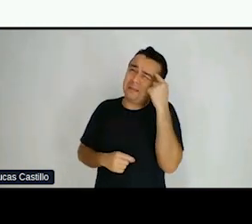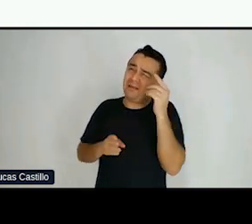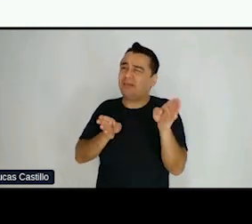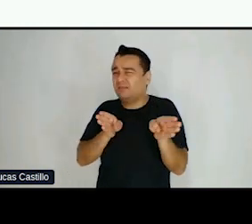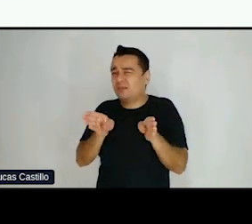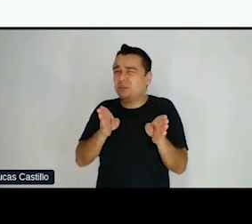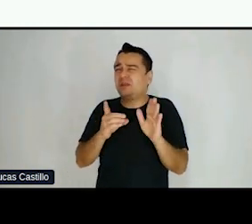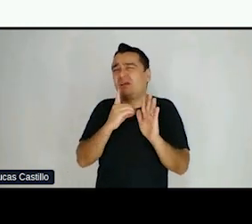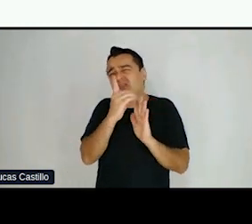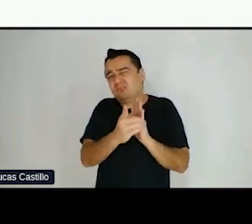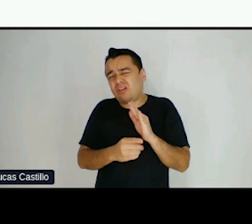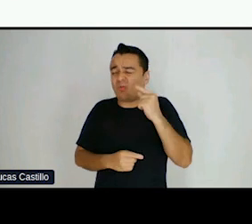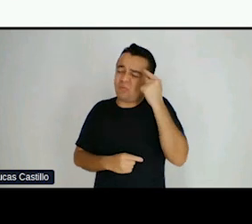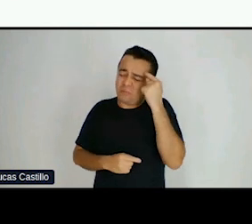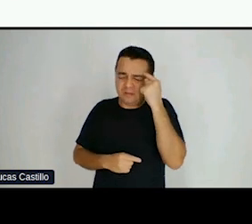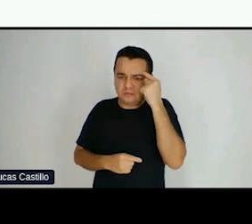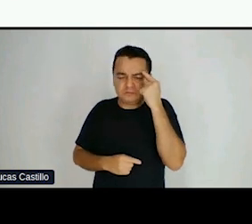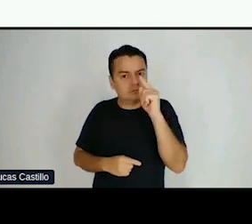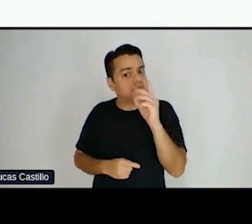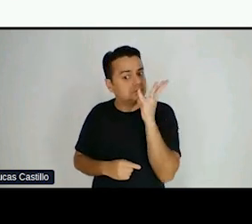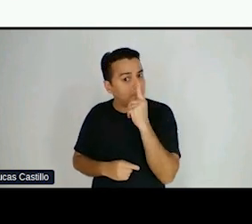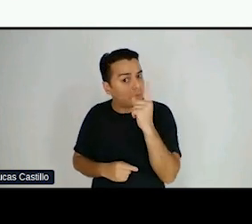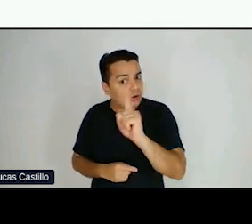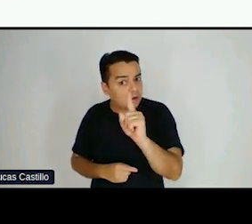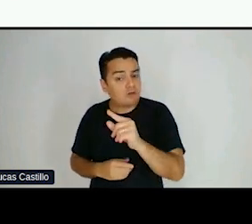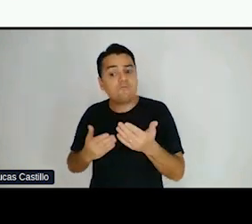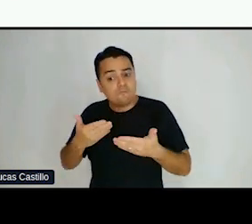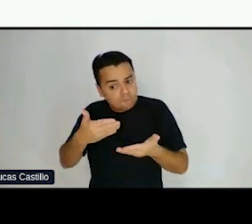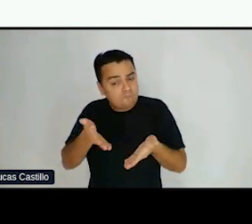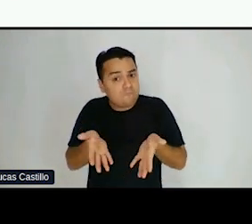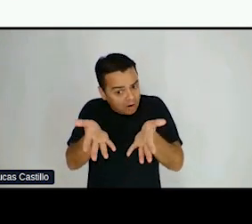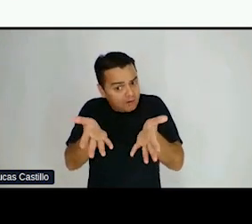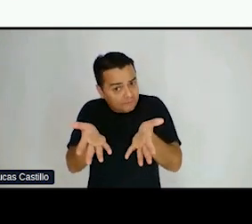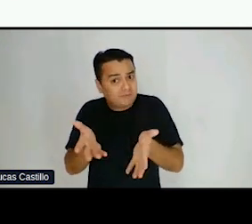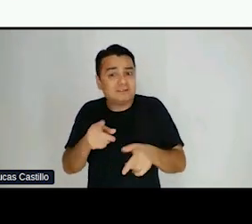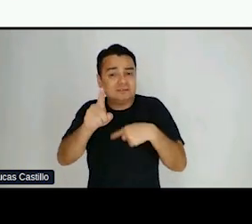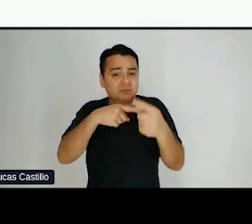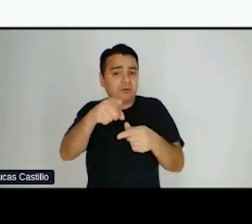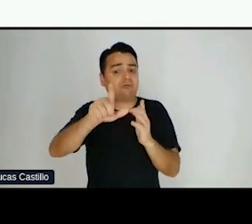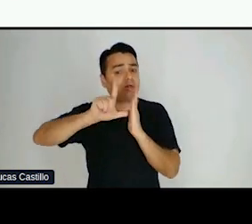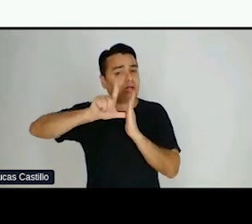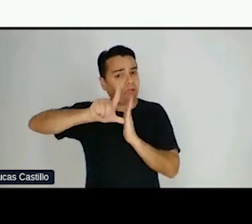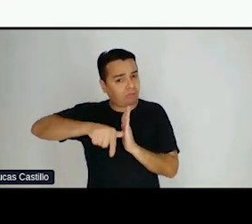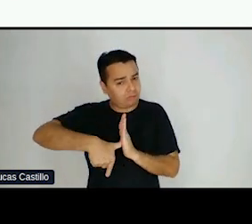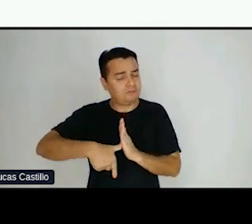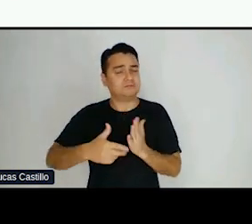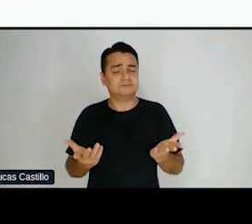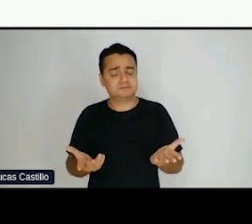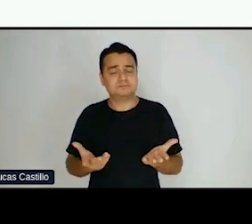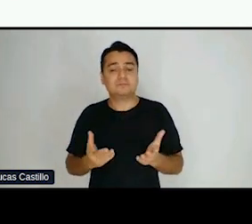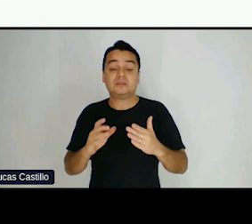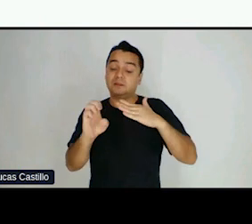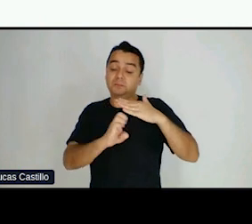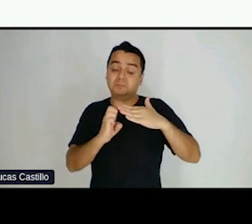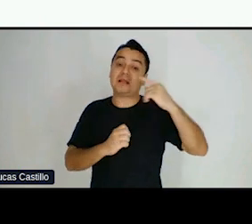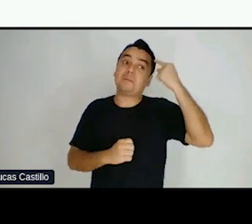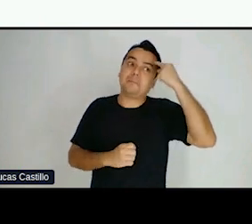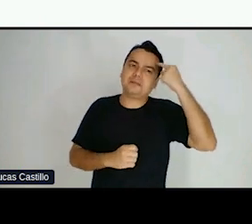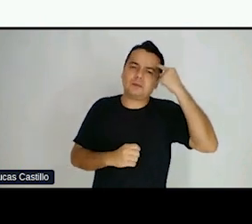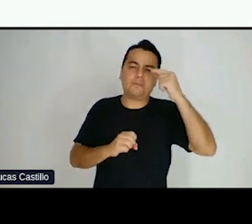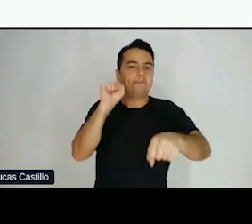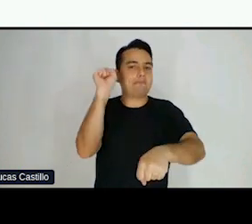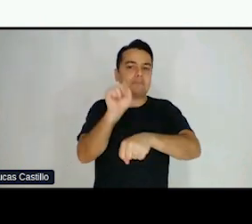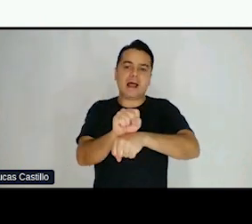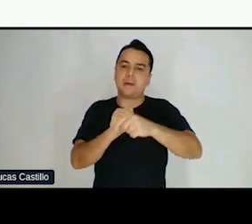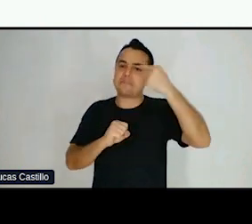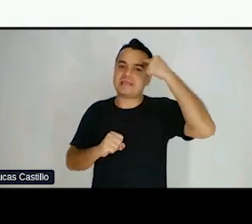lá. Comecem a dar os primeiros passos, porque senão vocês vão ficar para trás. Assim, as empresas que estão pensando, parem de pensar e vamos